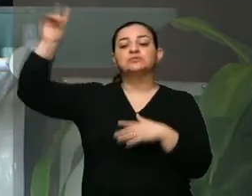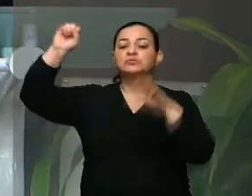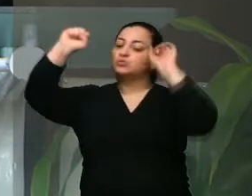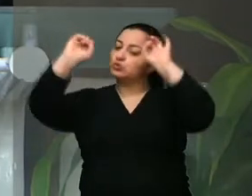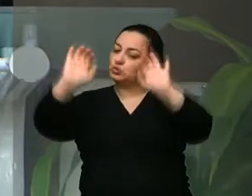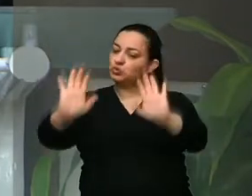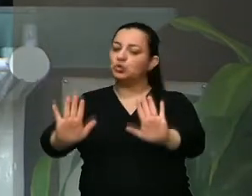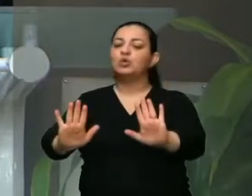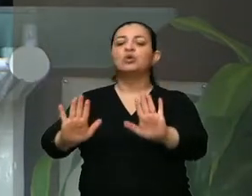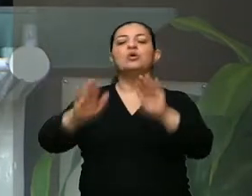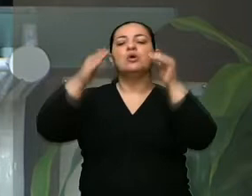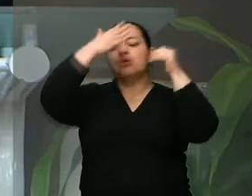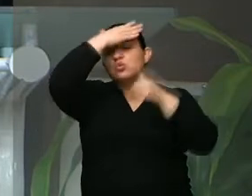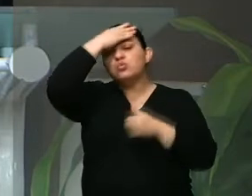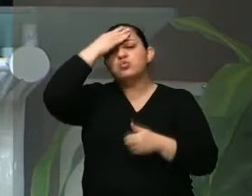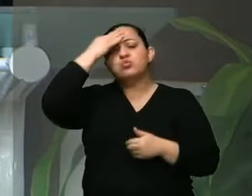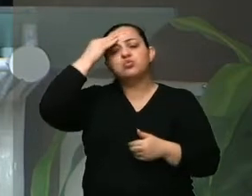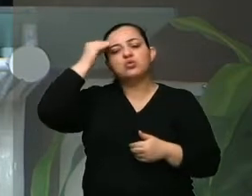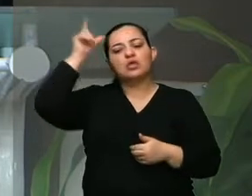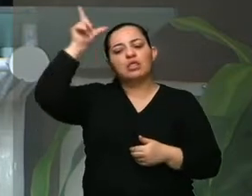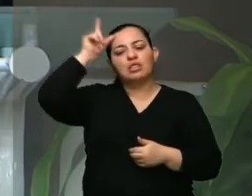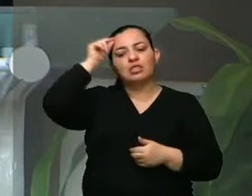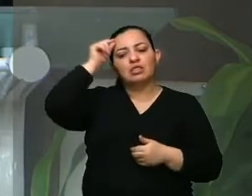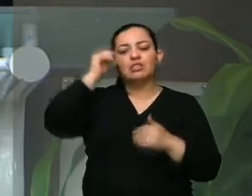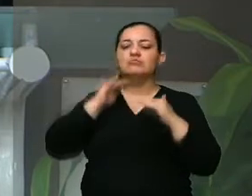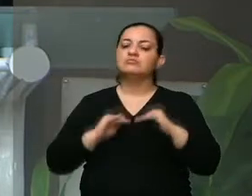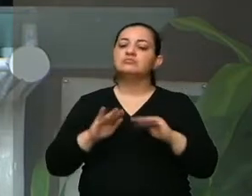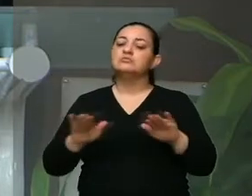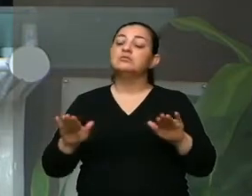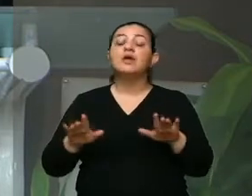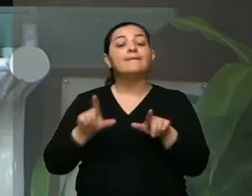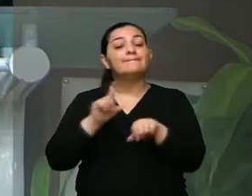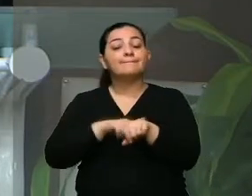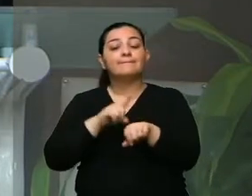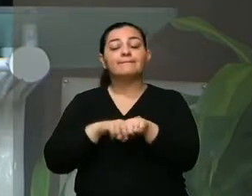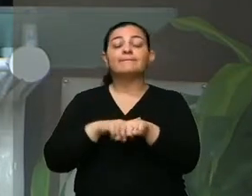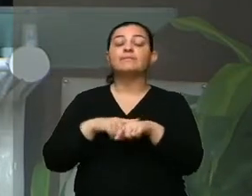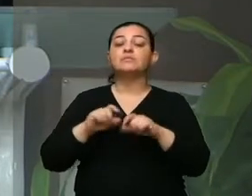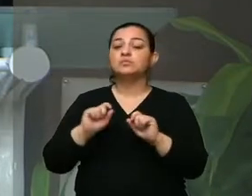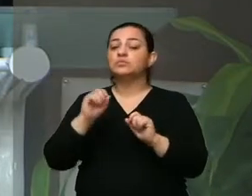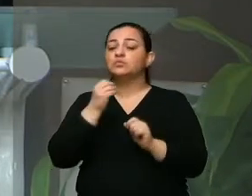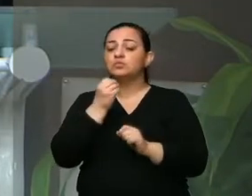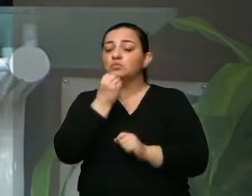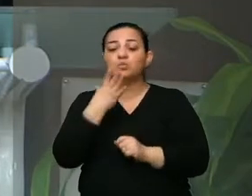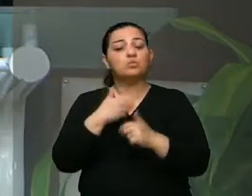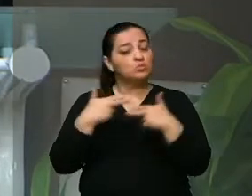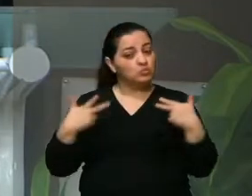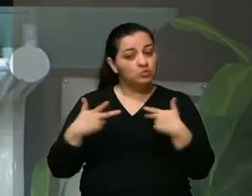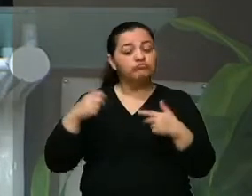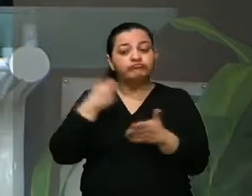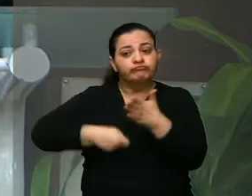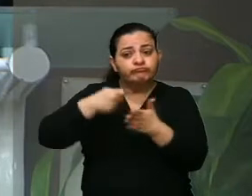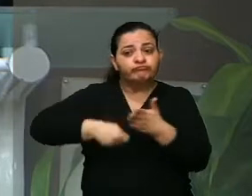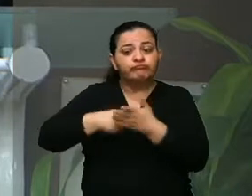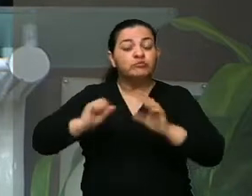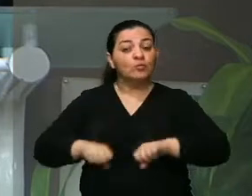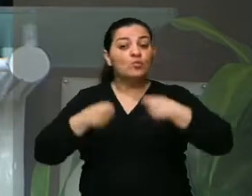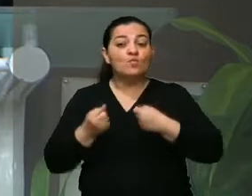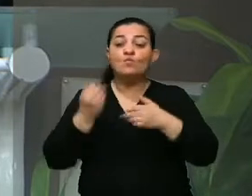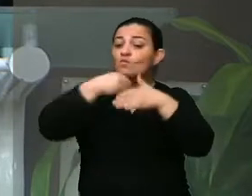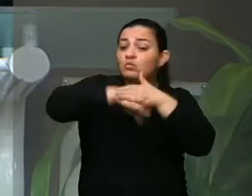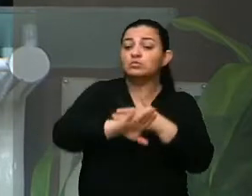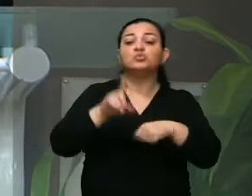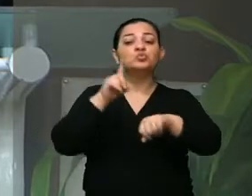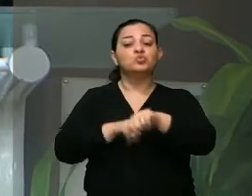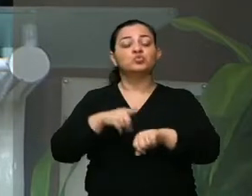abençoa esquece mas é no tempo da fartura que você tem que buscar para que haja a reserva no